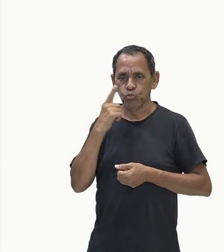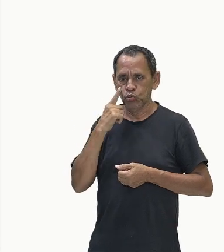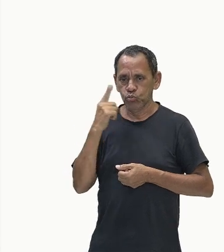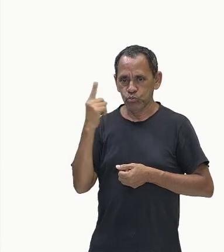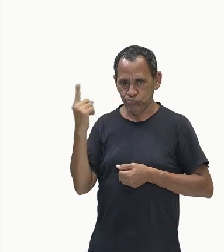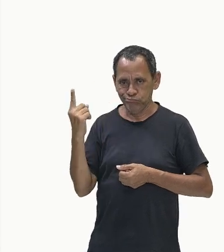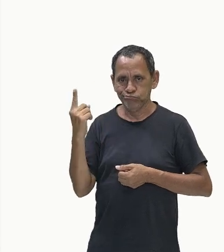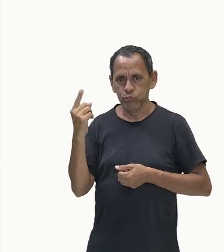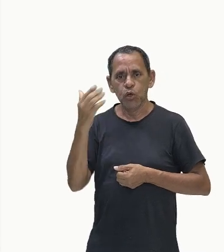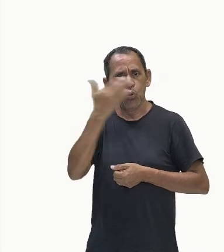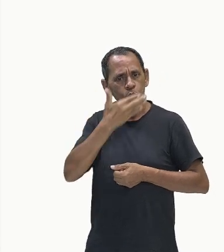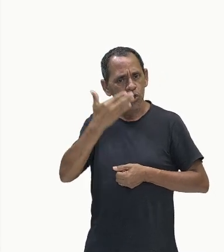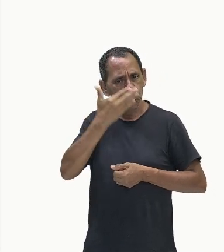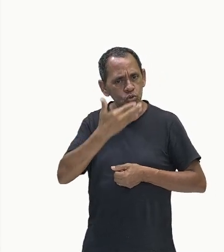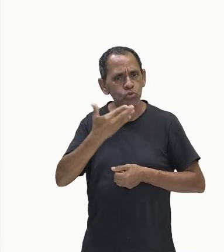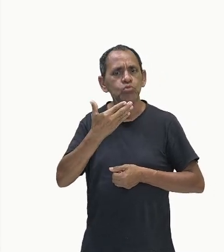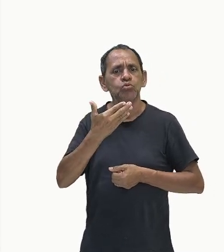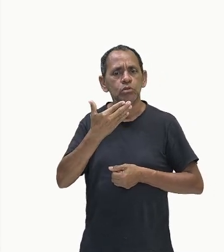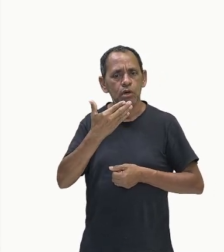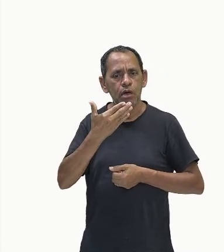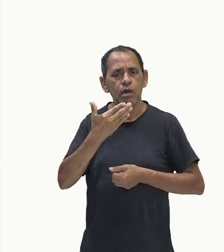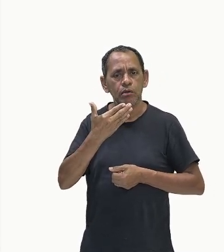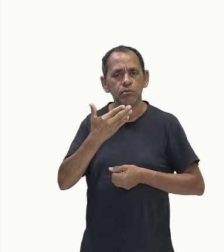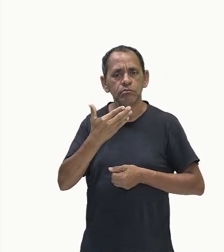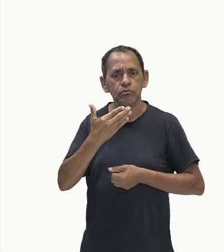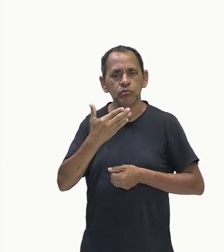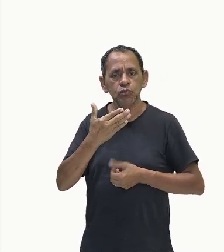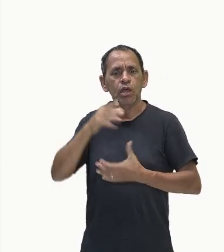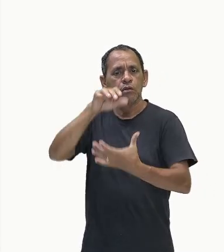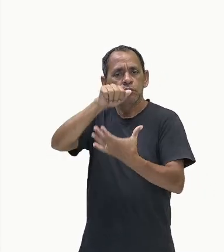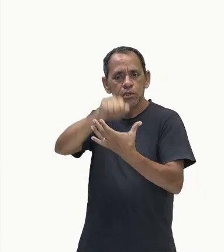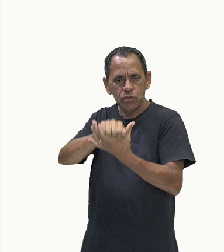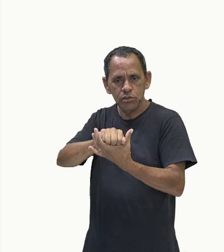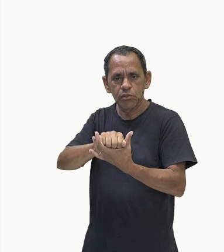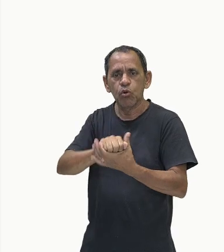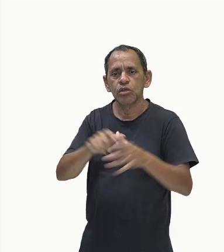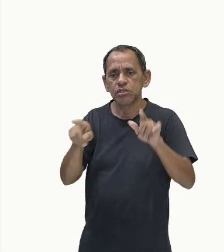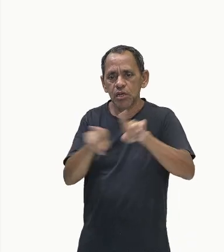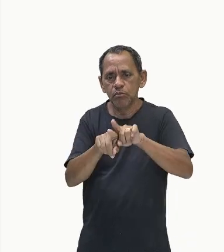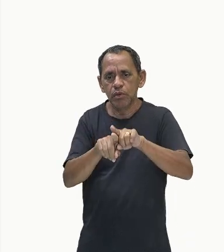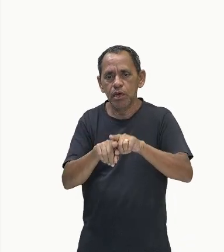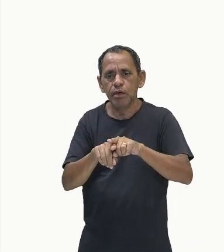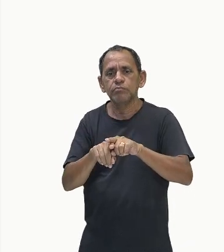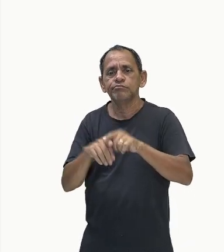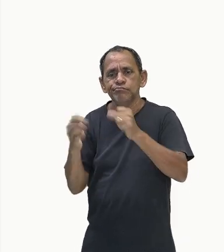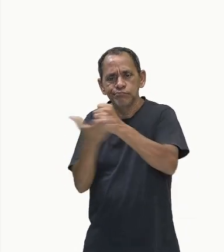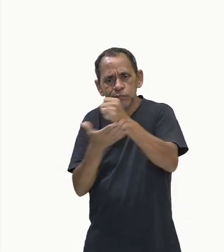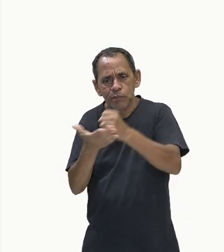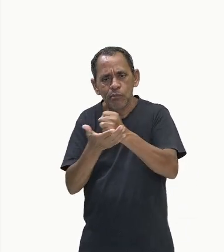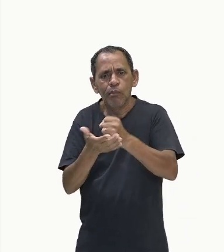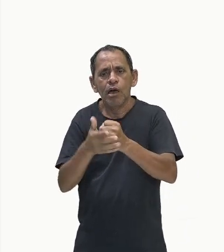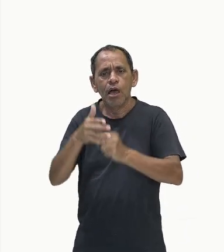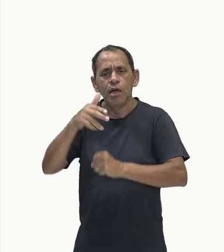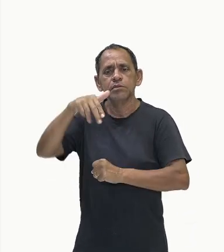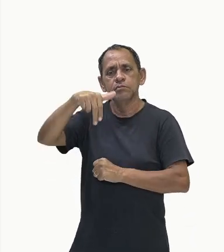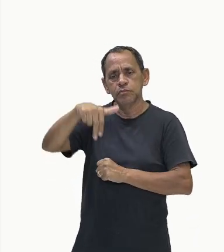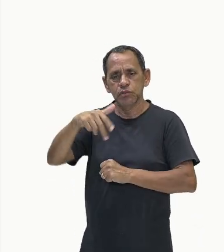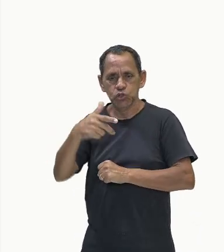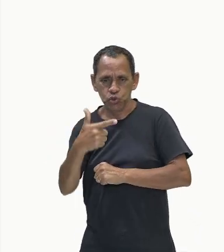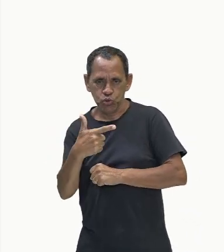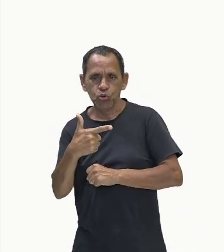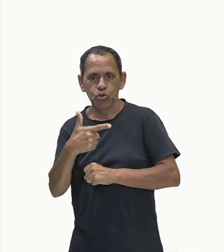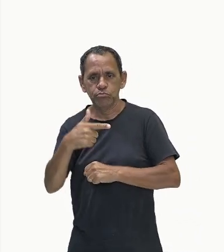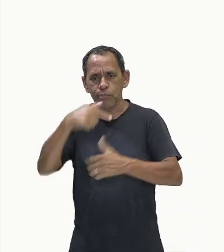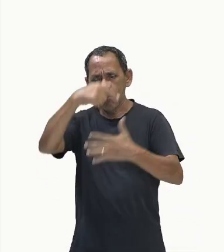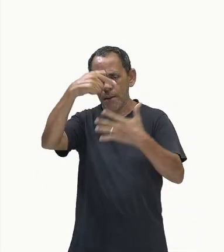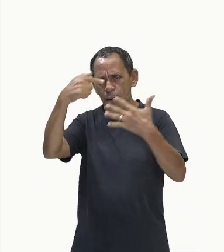o açúcar, no caso do DNA é desoxirribose, ou a base nitrogenada, timina, adenina, citosina ou